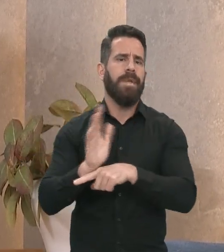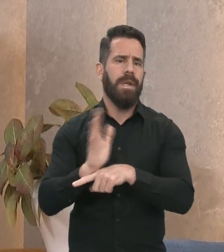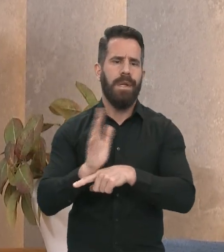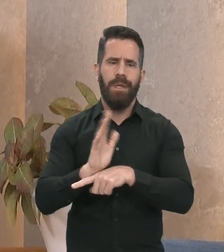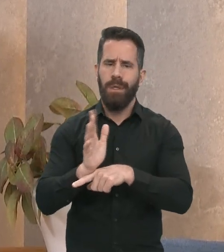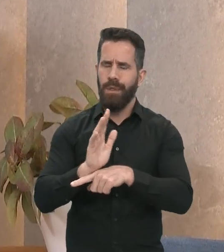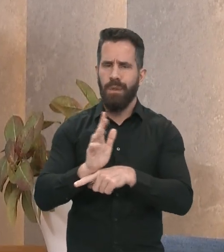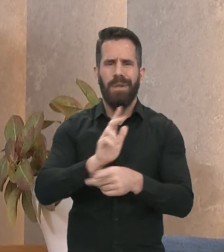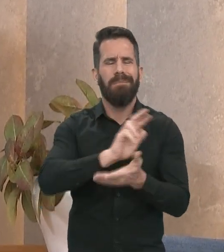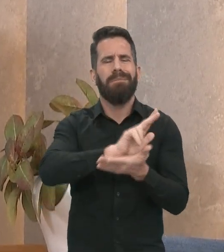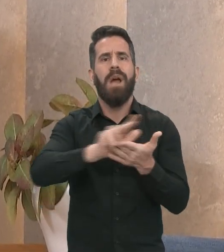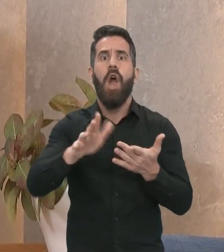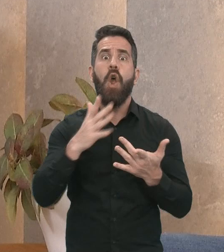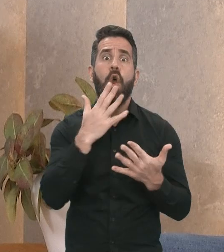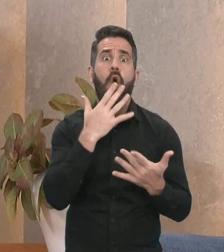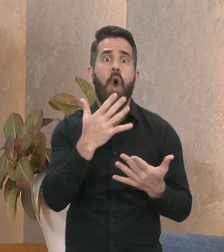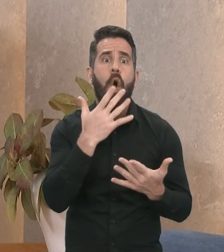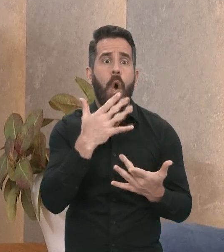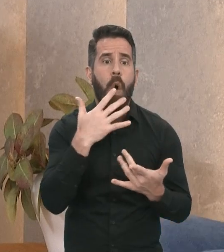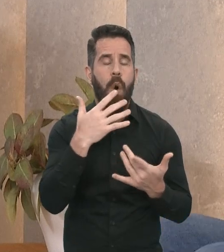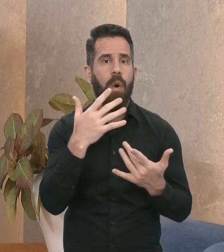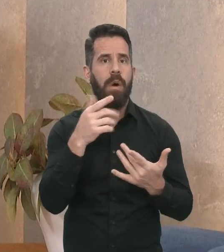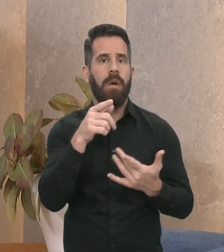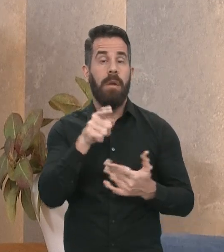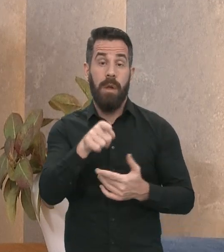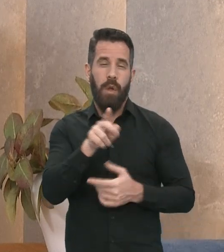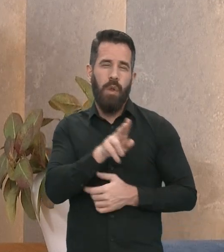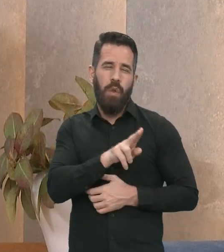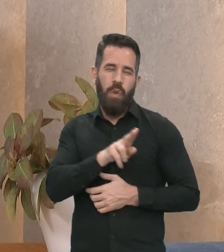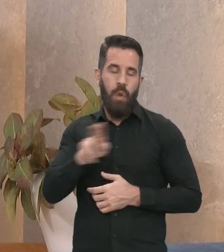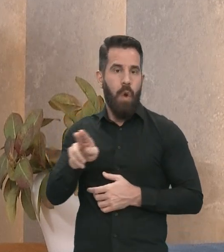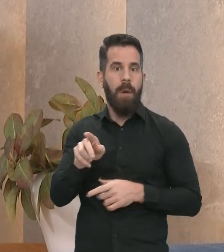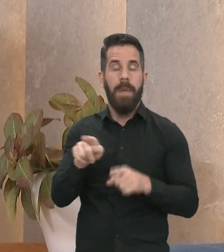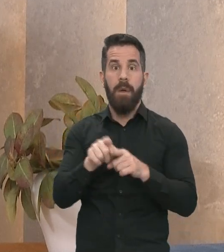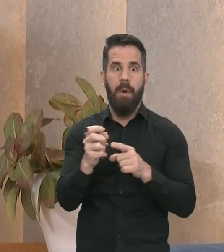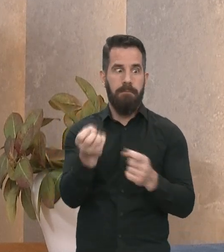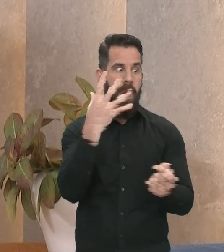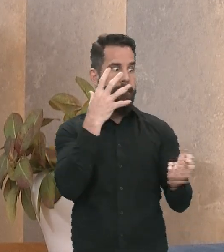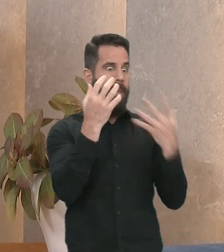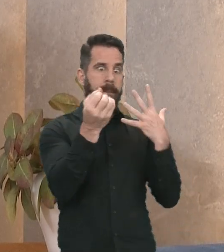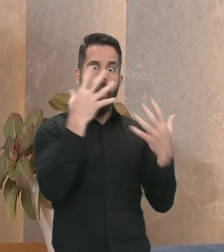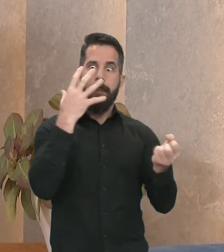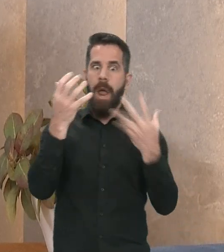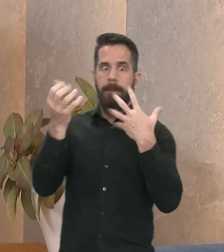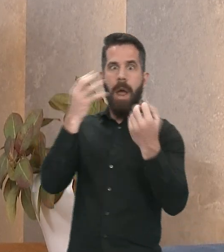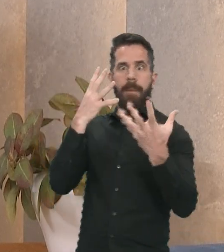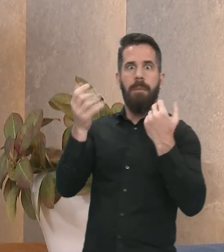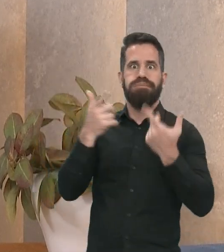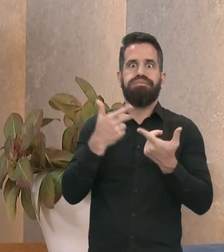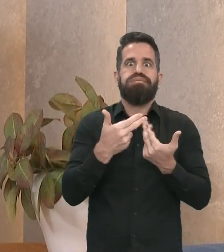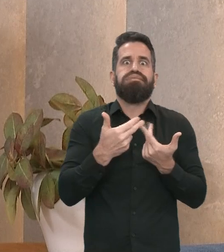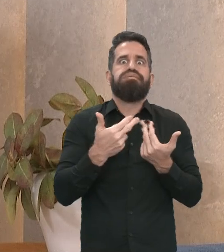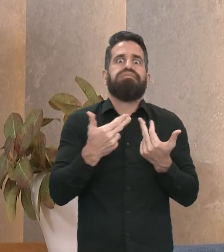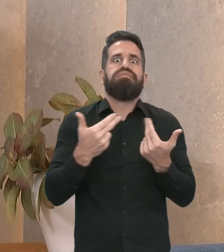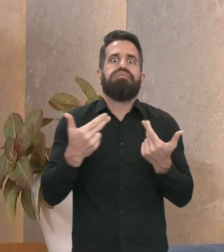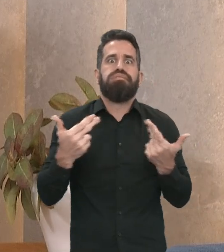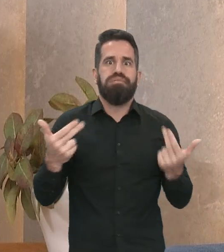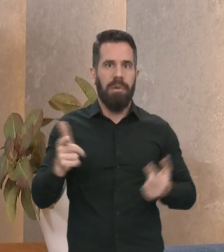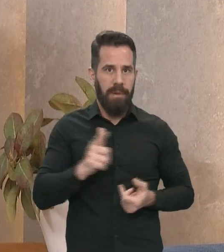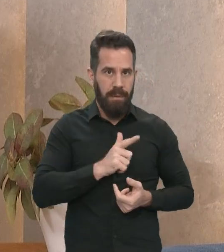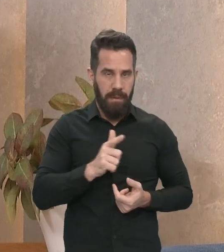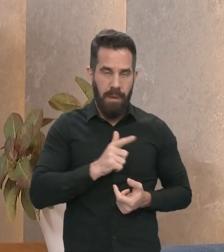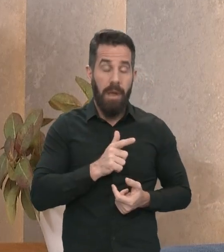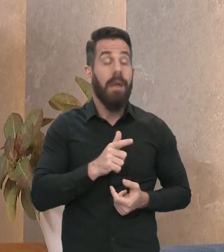frames, muitas cores, a gente chama isso de superestimulação, né? Então, essa criança, ela recebe muitos estímulos e ela